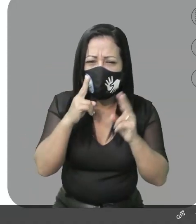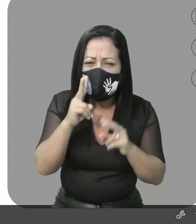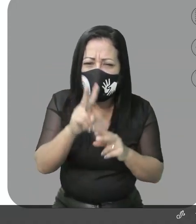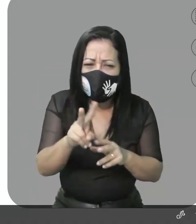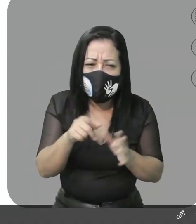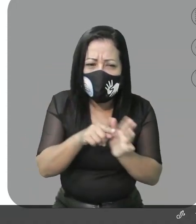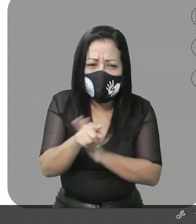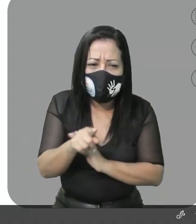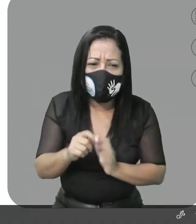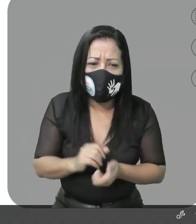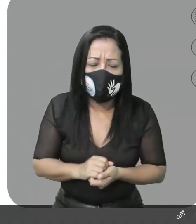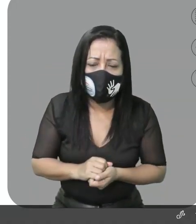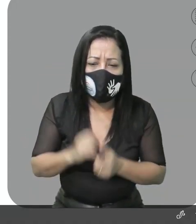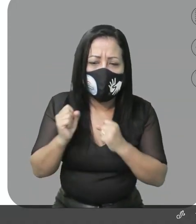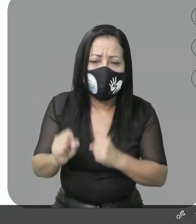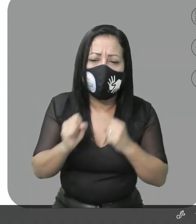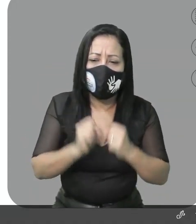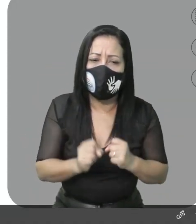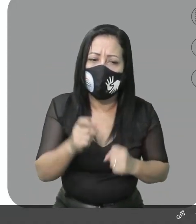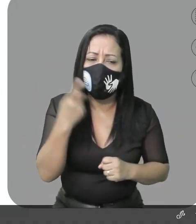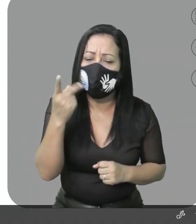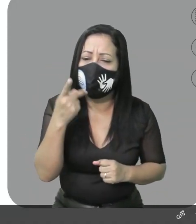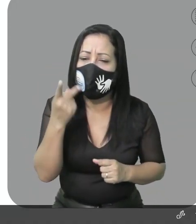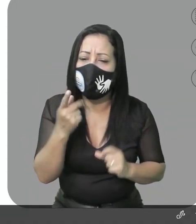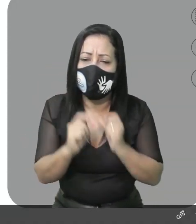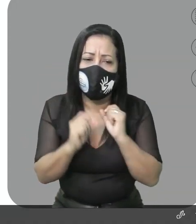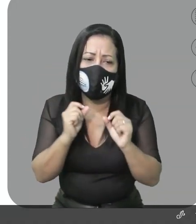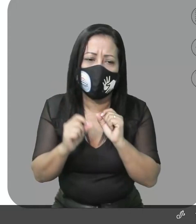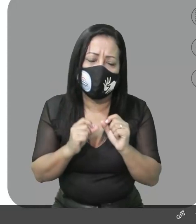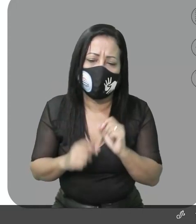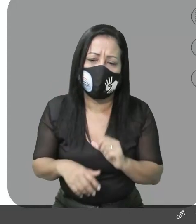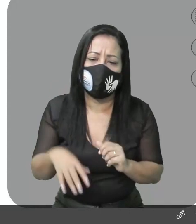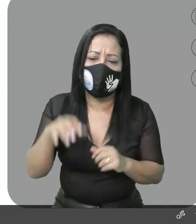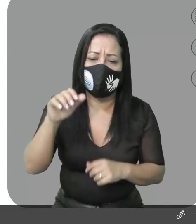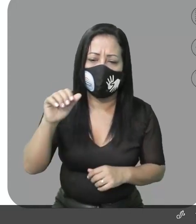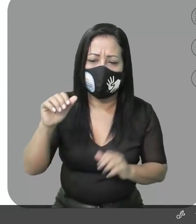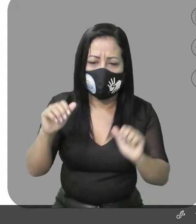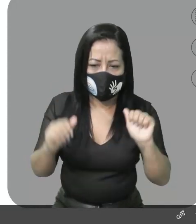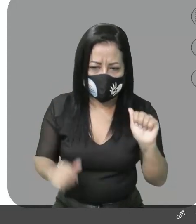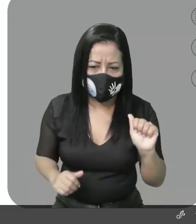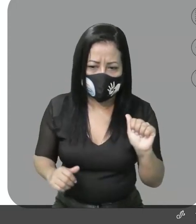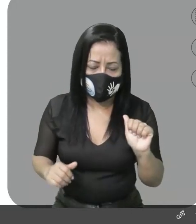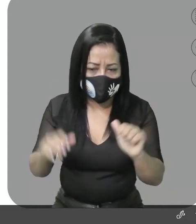aí em cima, nós podemos afirmar que mantinham uma política comum,